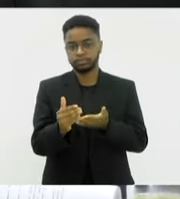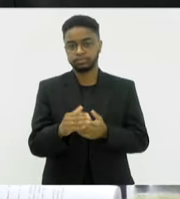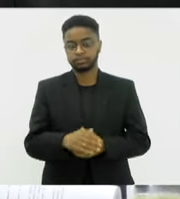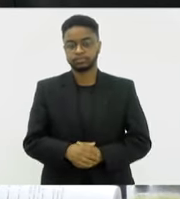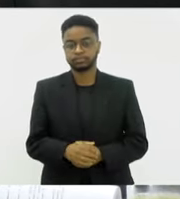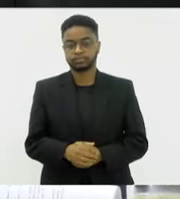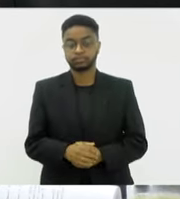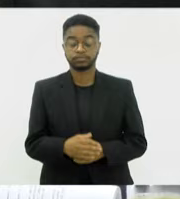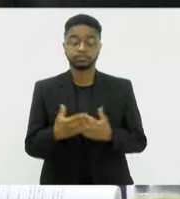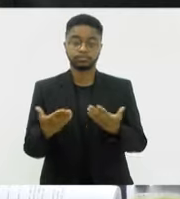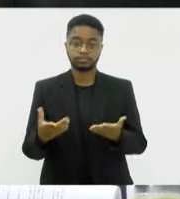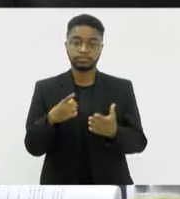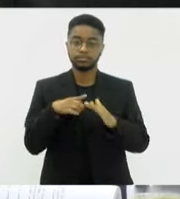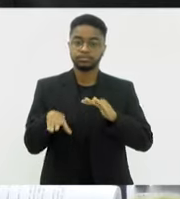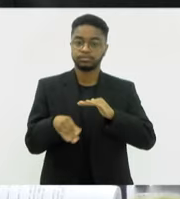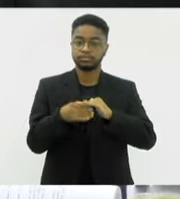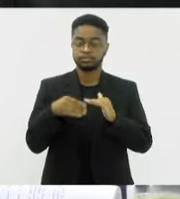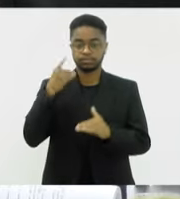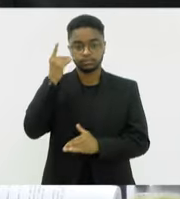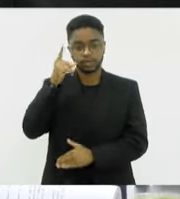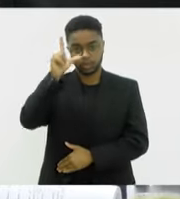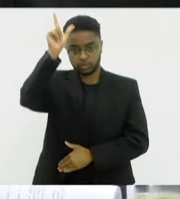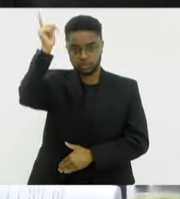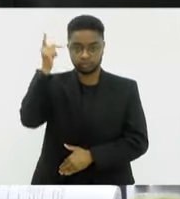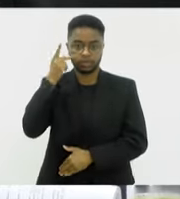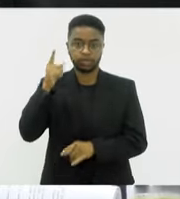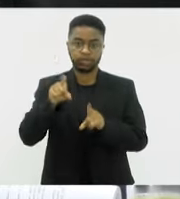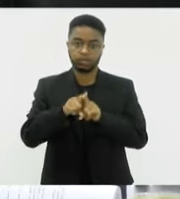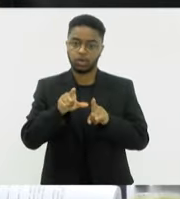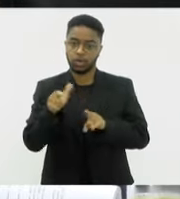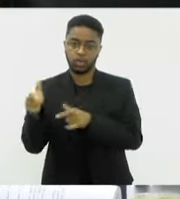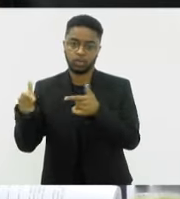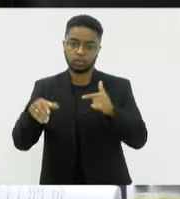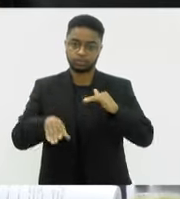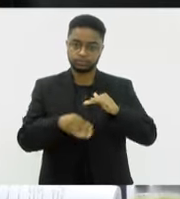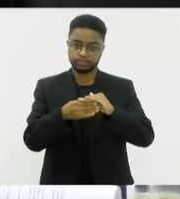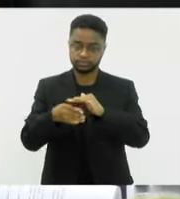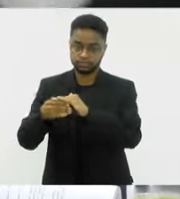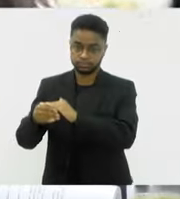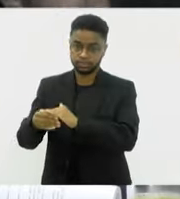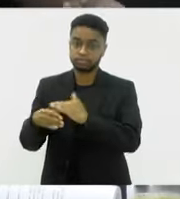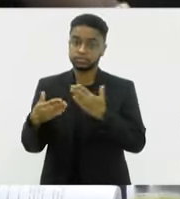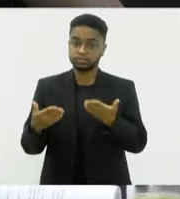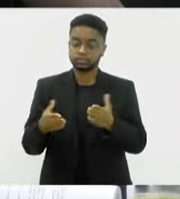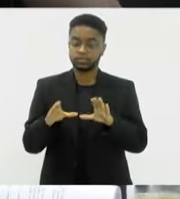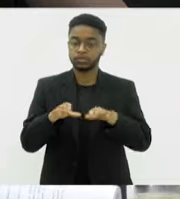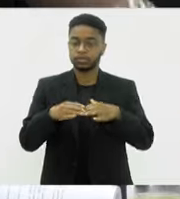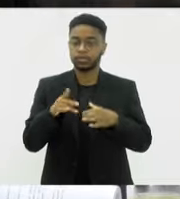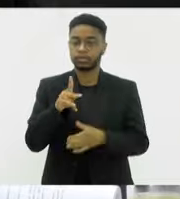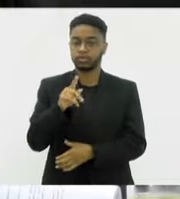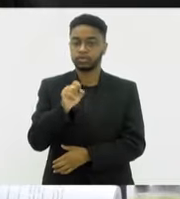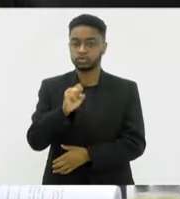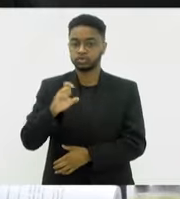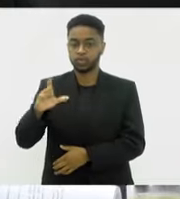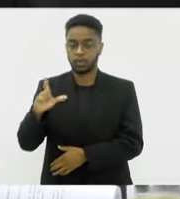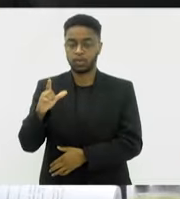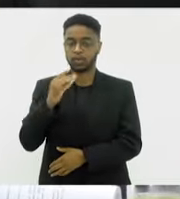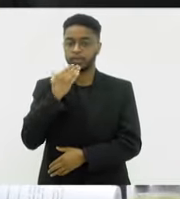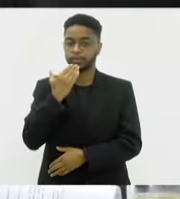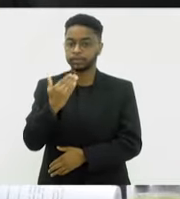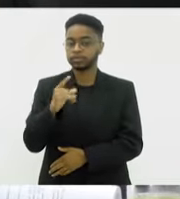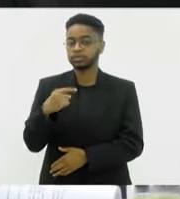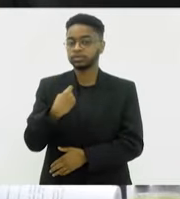Então, assim, tem emendas do deputado Luiz Paulo, tem outras emendas. O pleito da liderança do PSOL é pela que nós